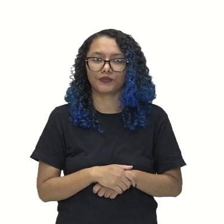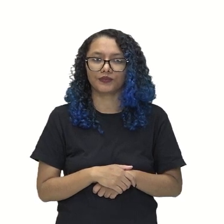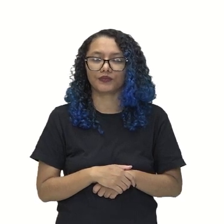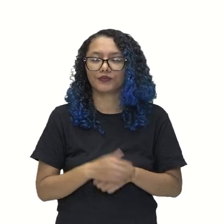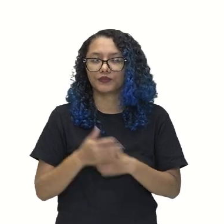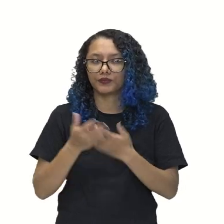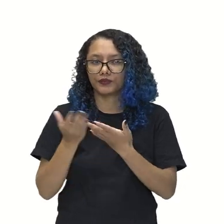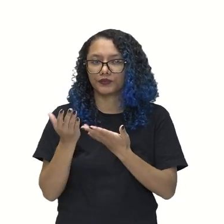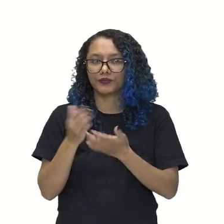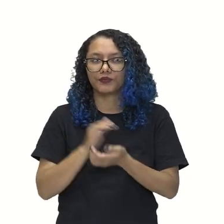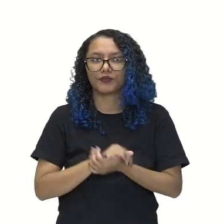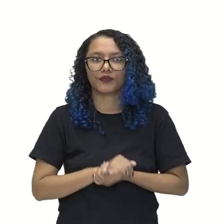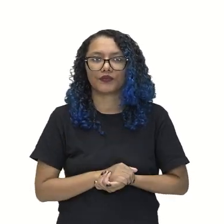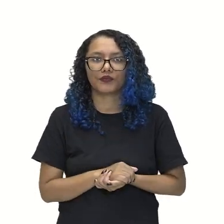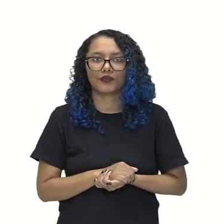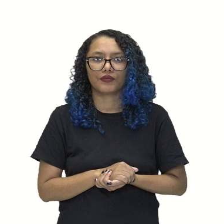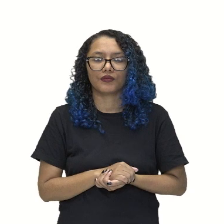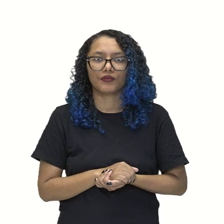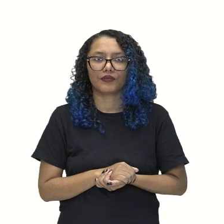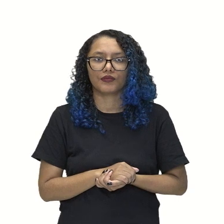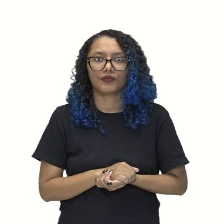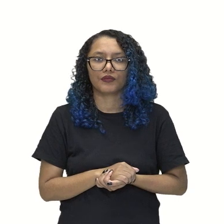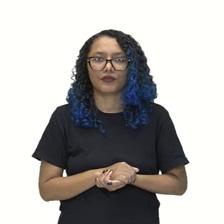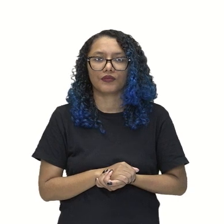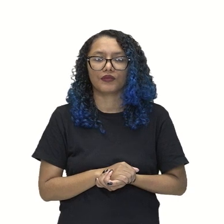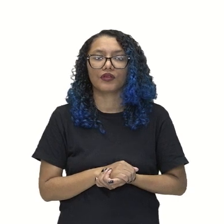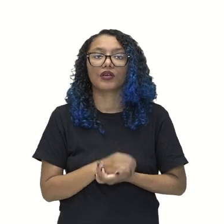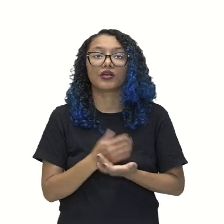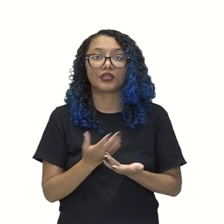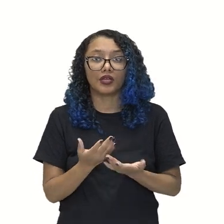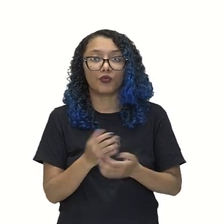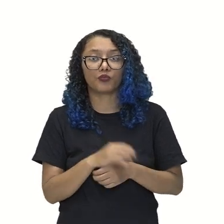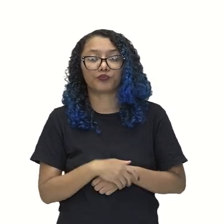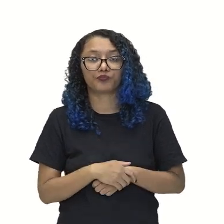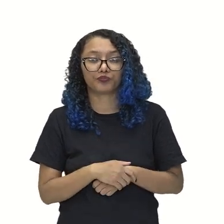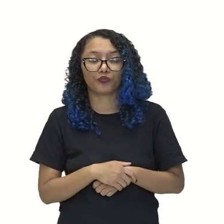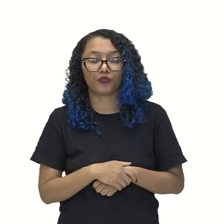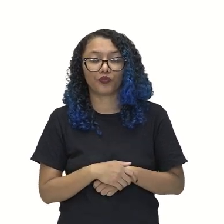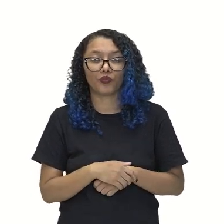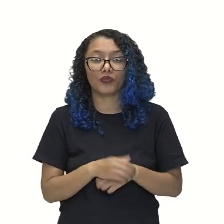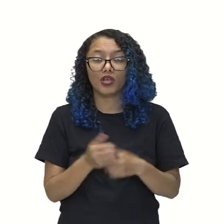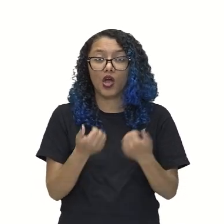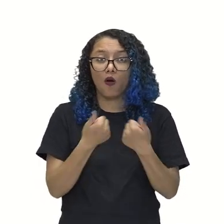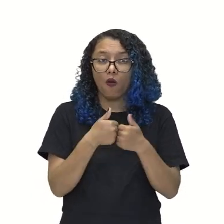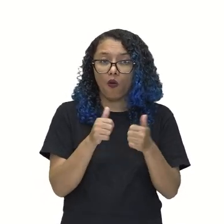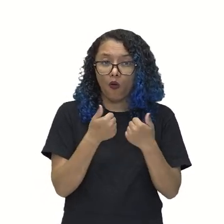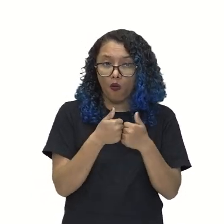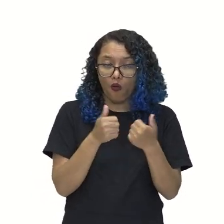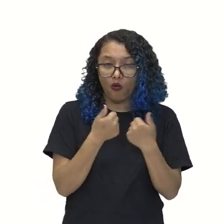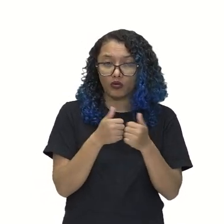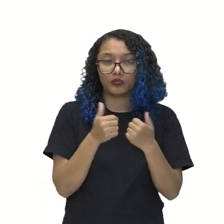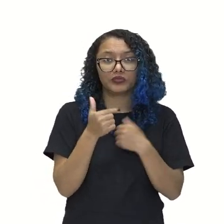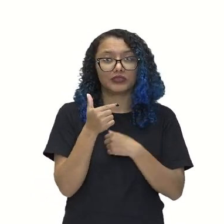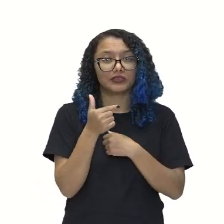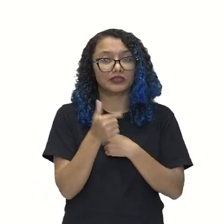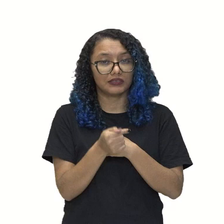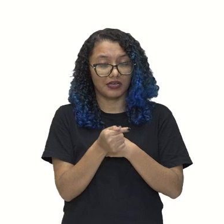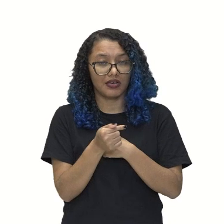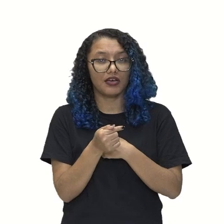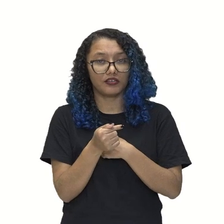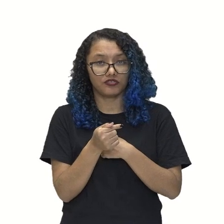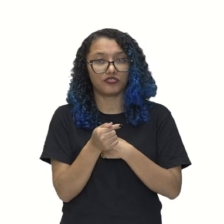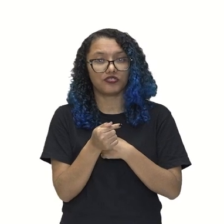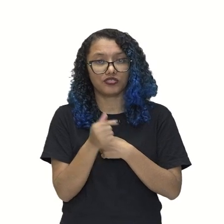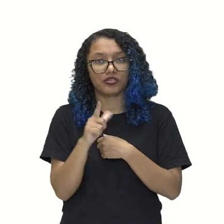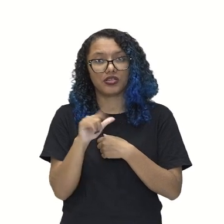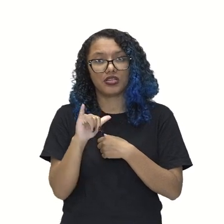7 linhas de ônibus, entre ônibus pequenos e grandes. Eu já disse que eu tenho